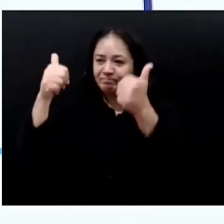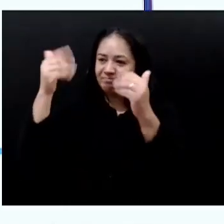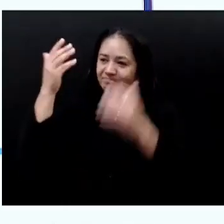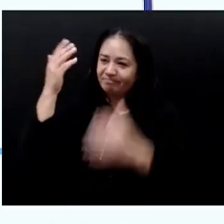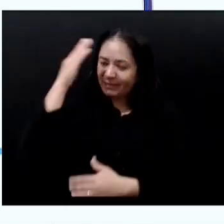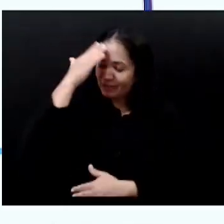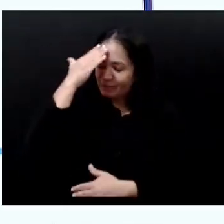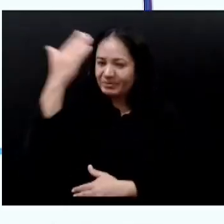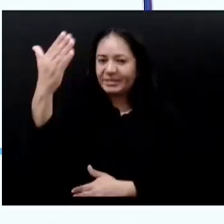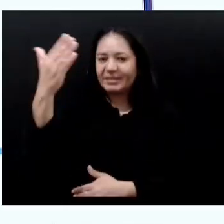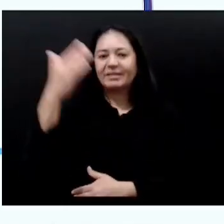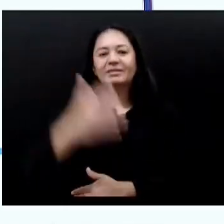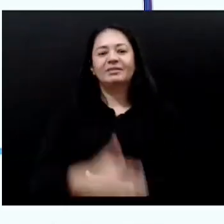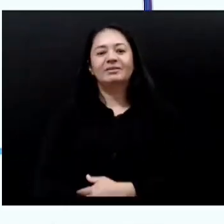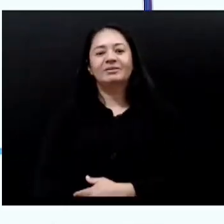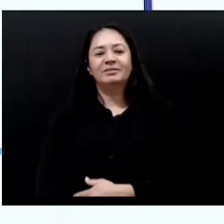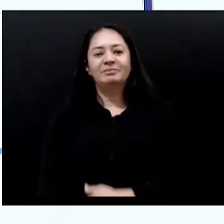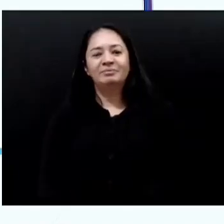tá bom?